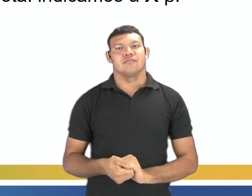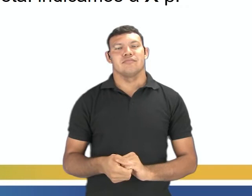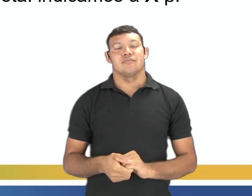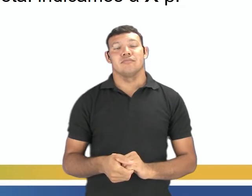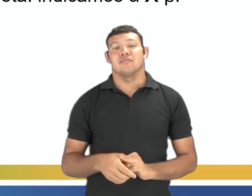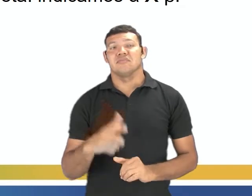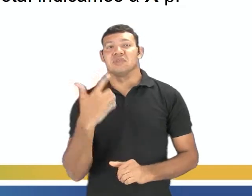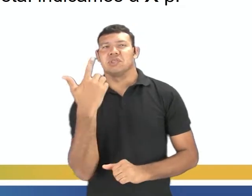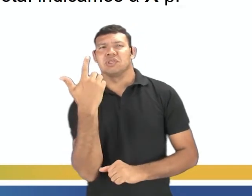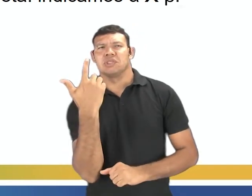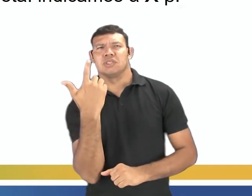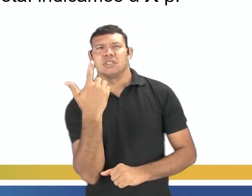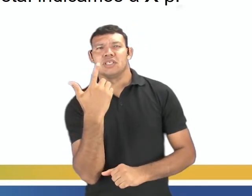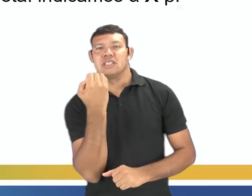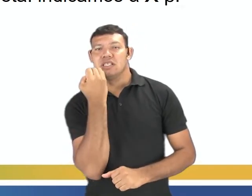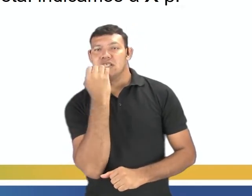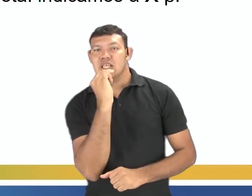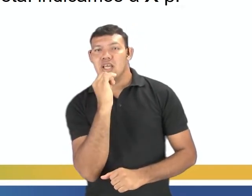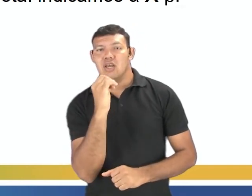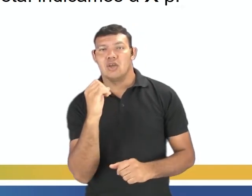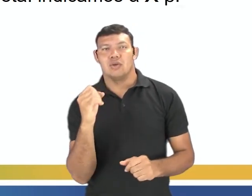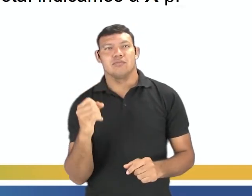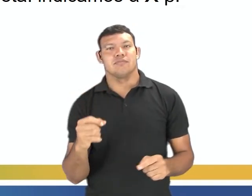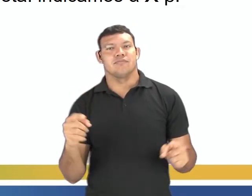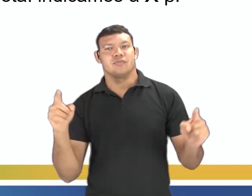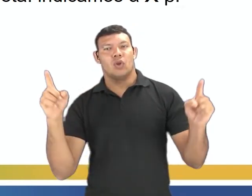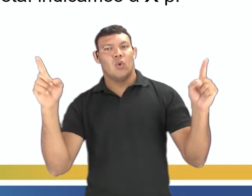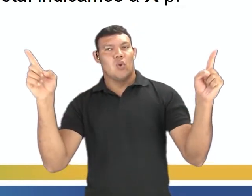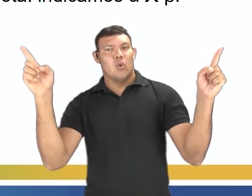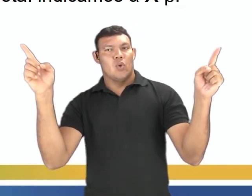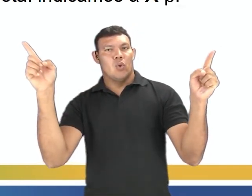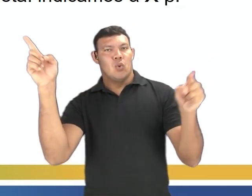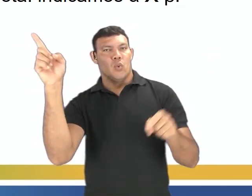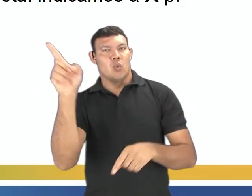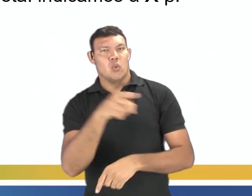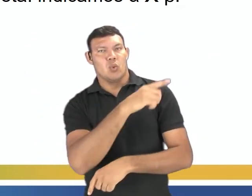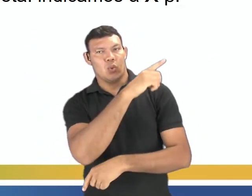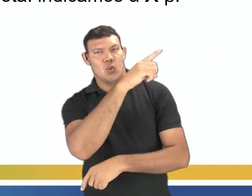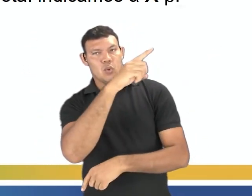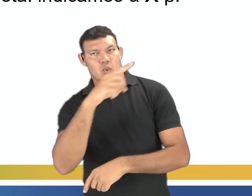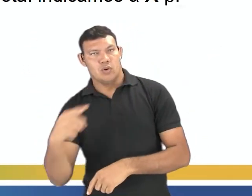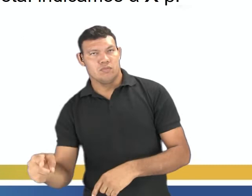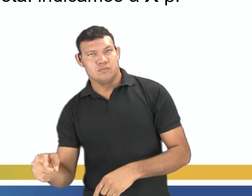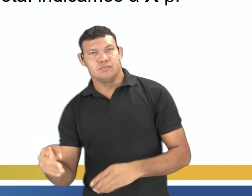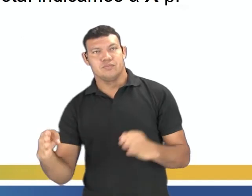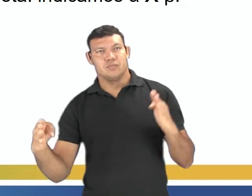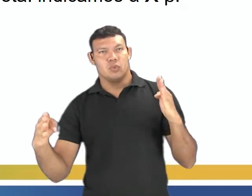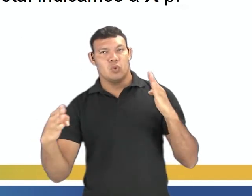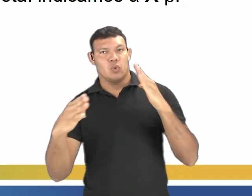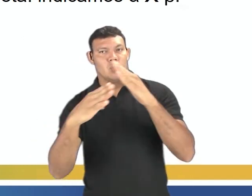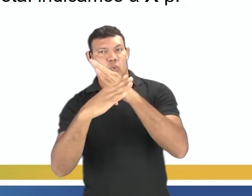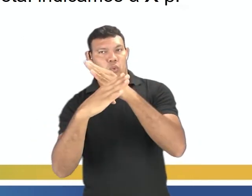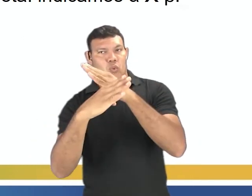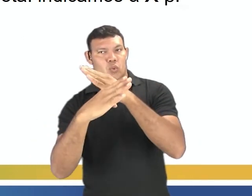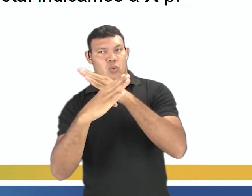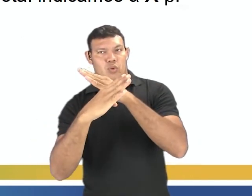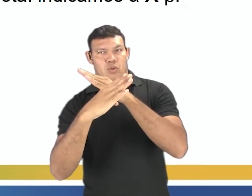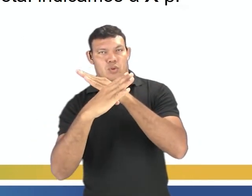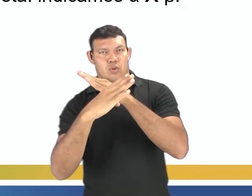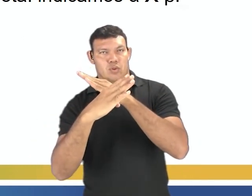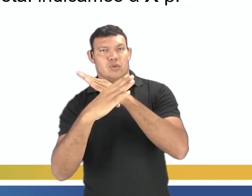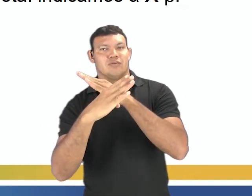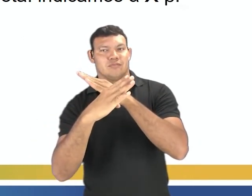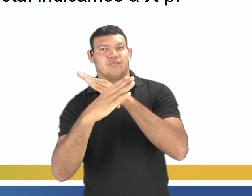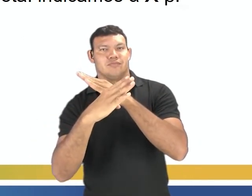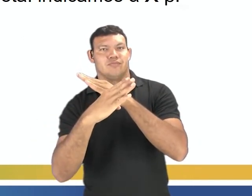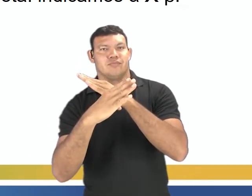As concorrentes. Se a intersecção entre ambos é uma reta, e aí vamos ao caso na figura abaixo. Nós temos dois